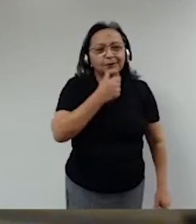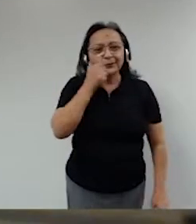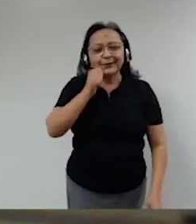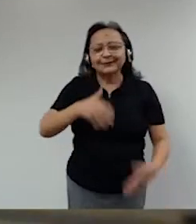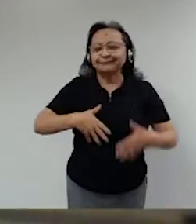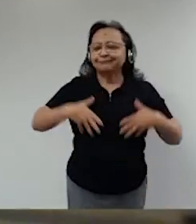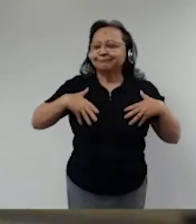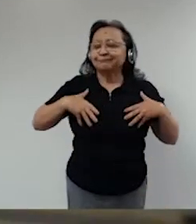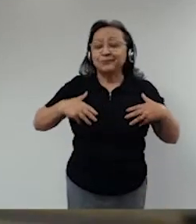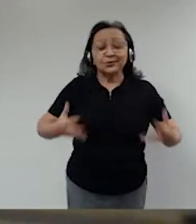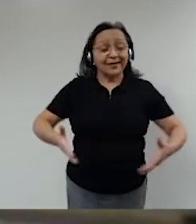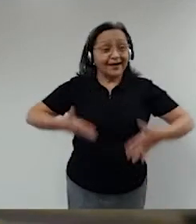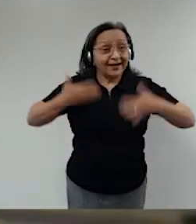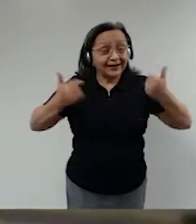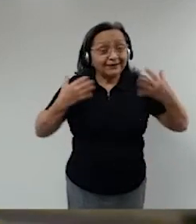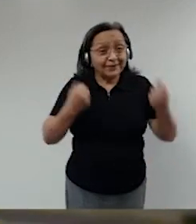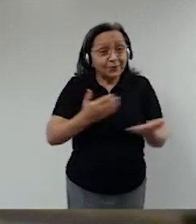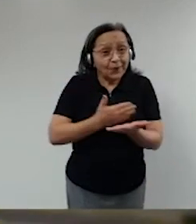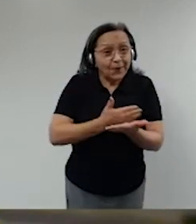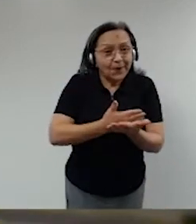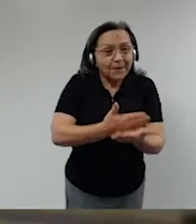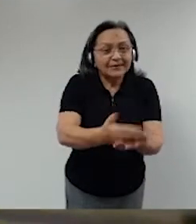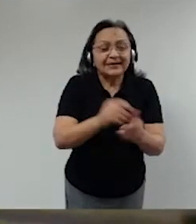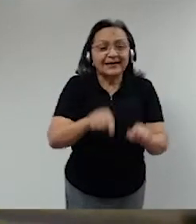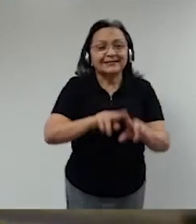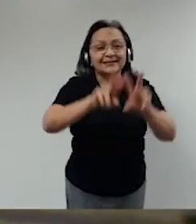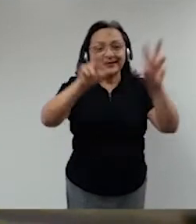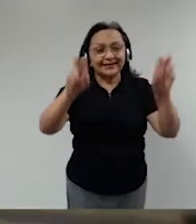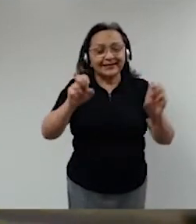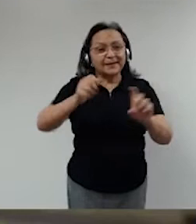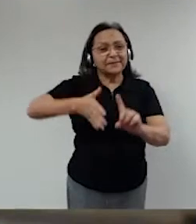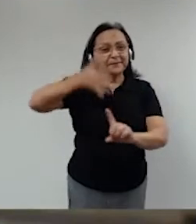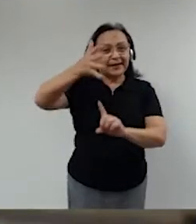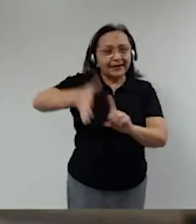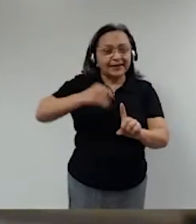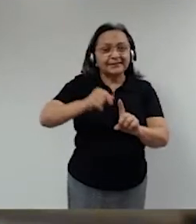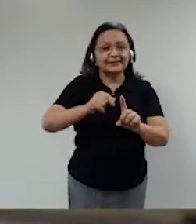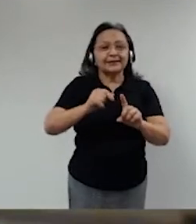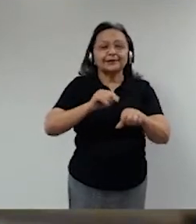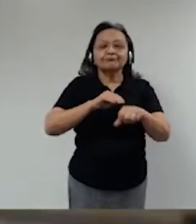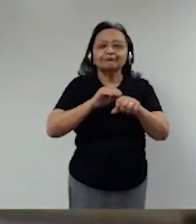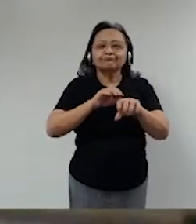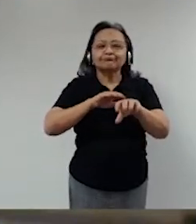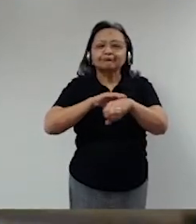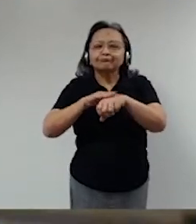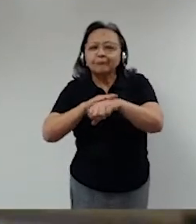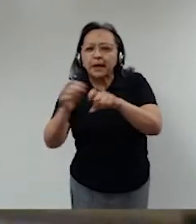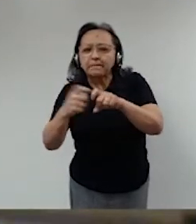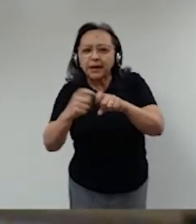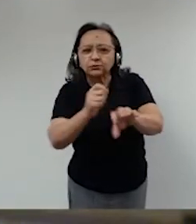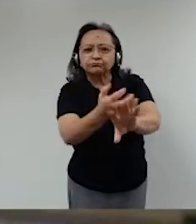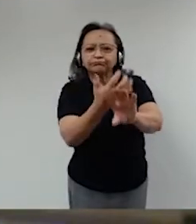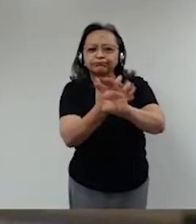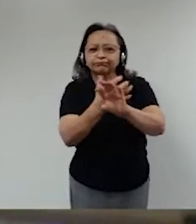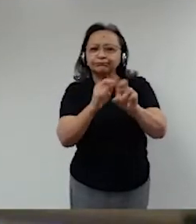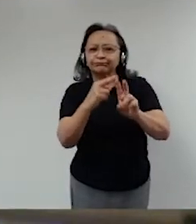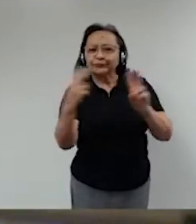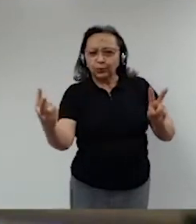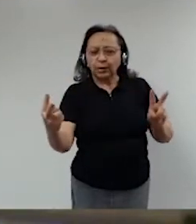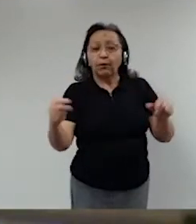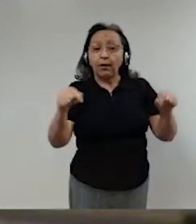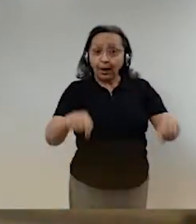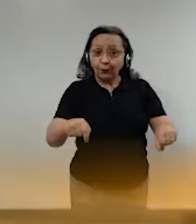imensa alegria que iniciamos o painel Telemedicina e Uso de Recursos Escassos na Pandemia. Nessa tarde e